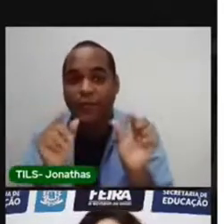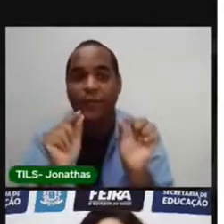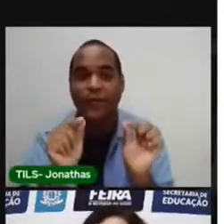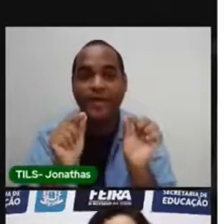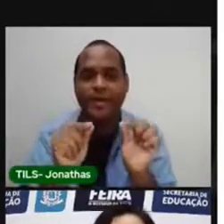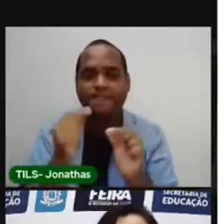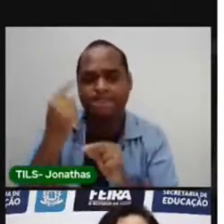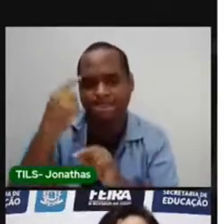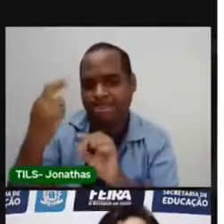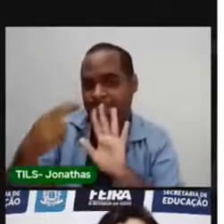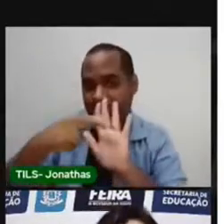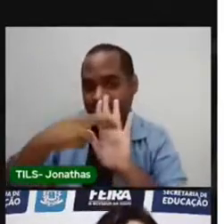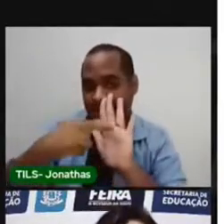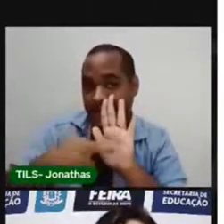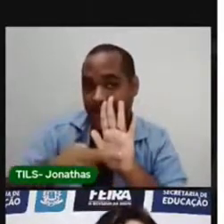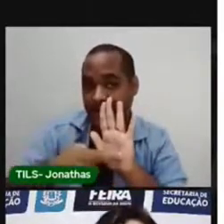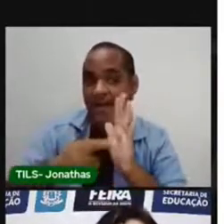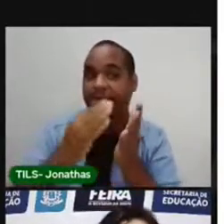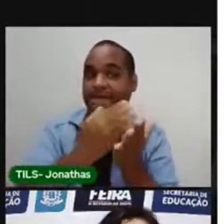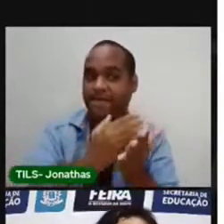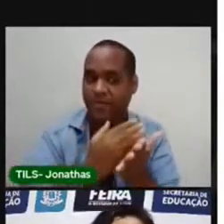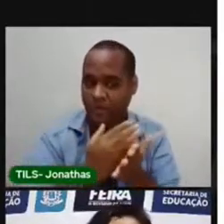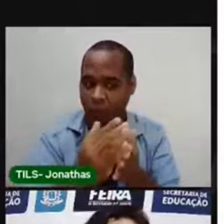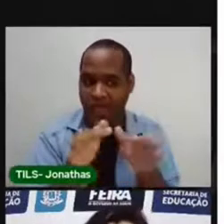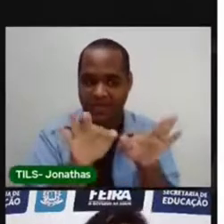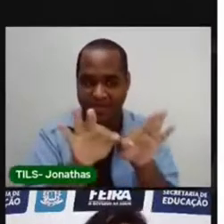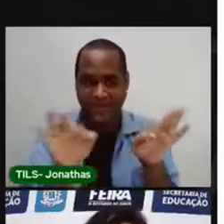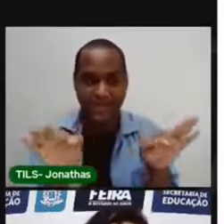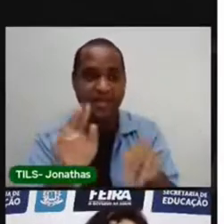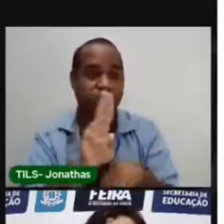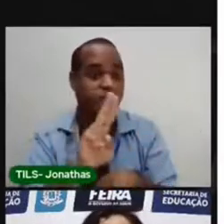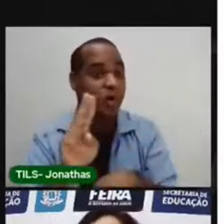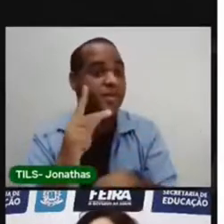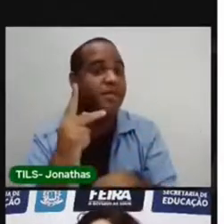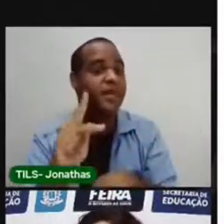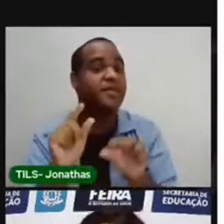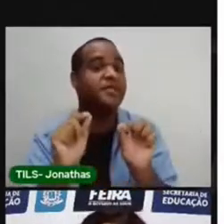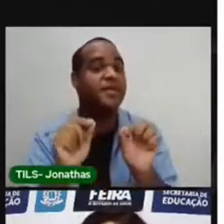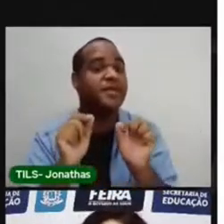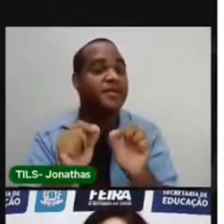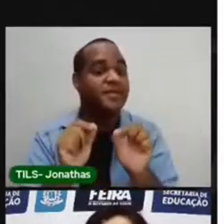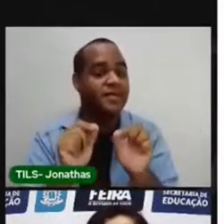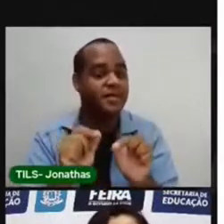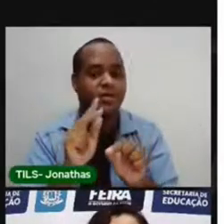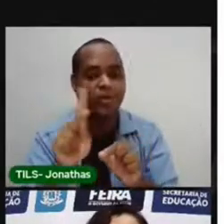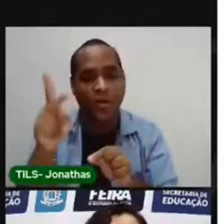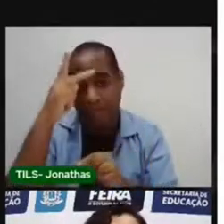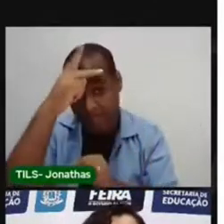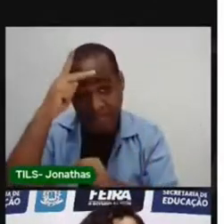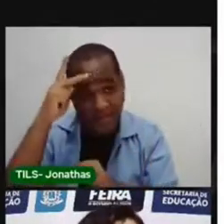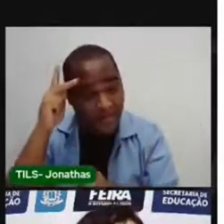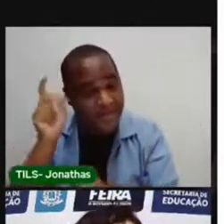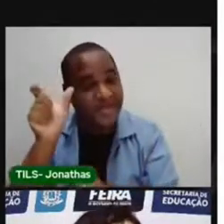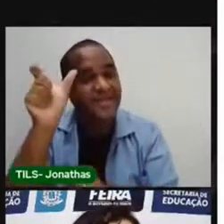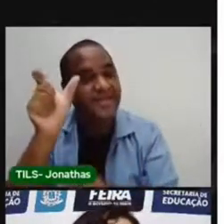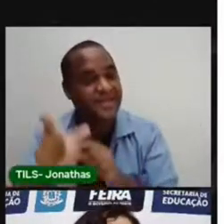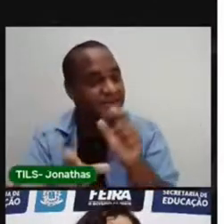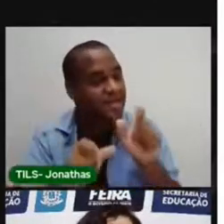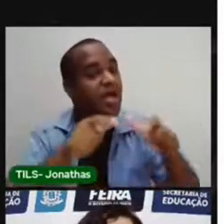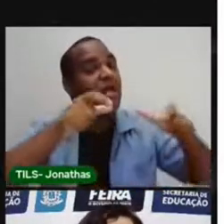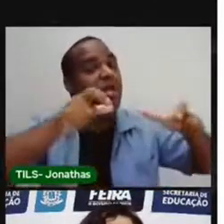da regrinha. Início de frase e nomes próprios, que são os nomes das pessoas,